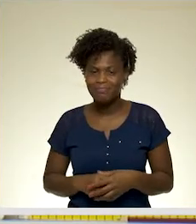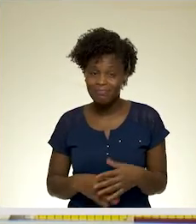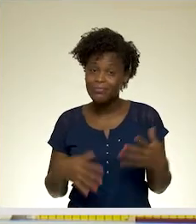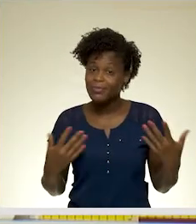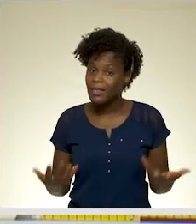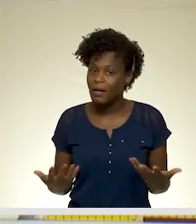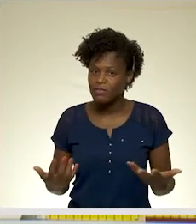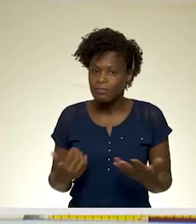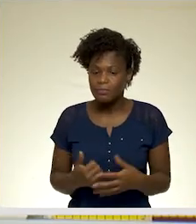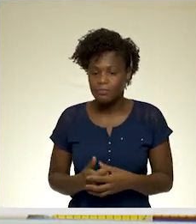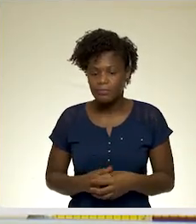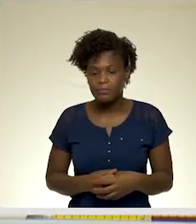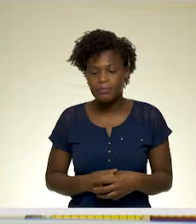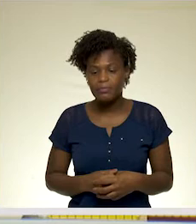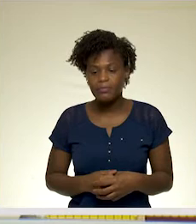que,